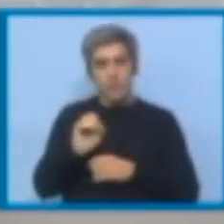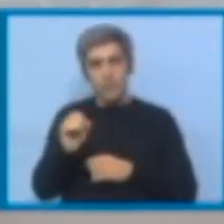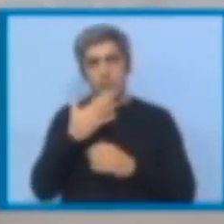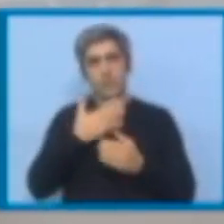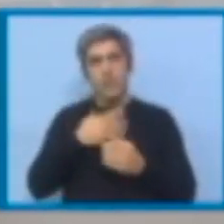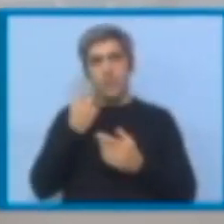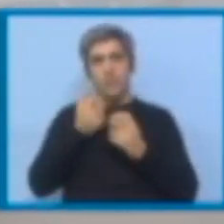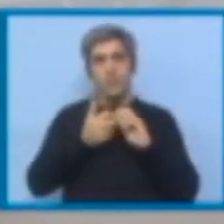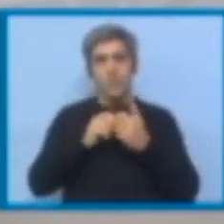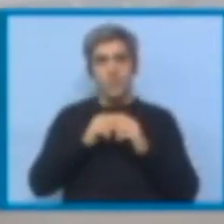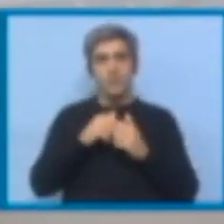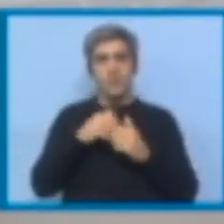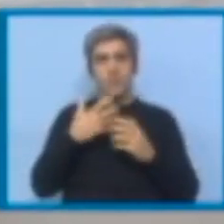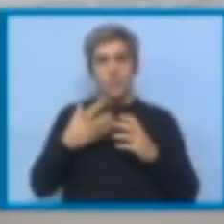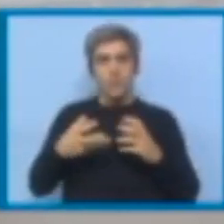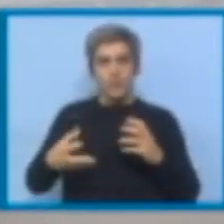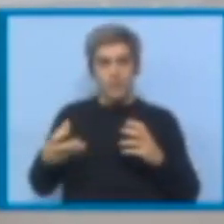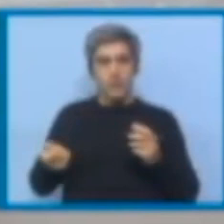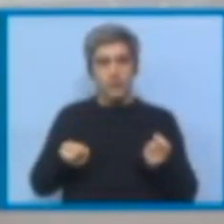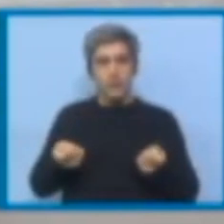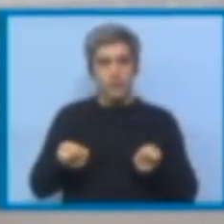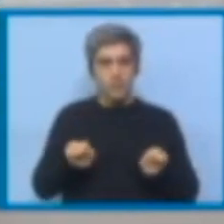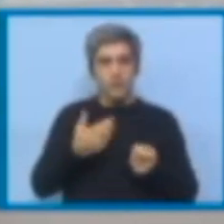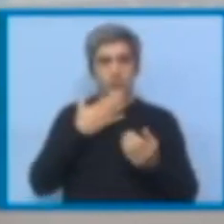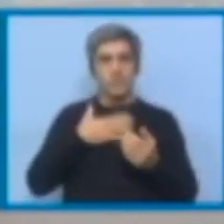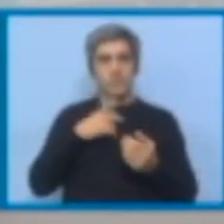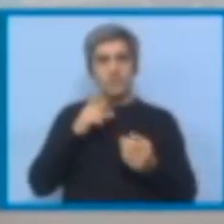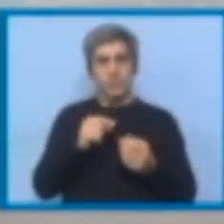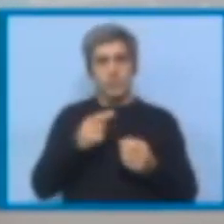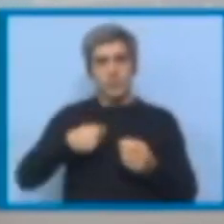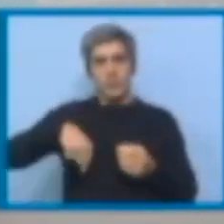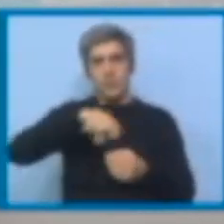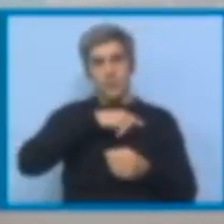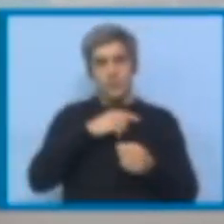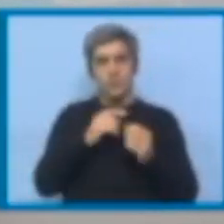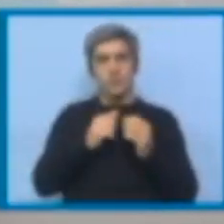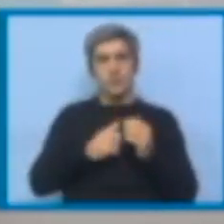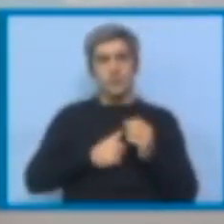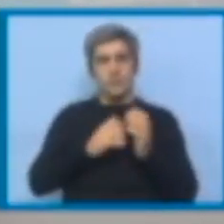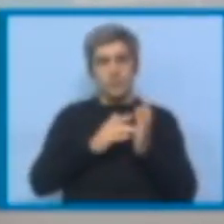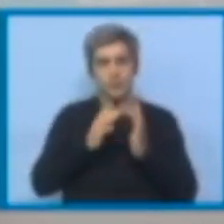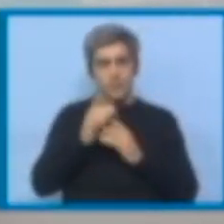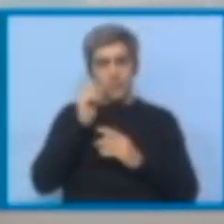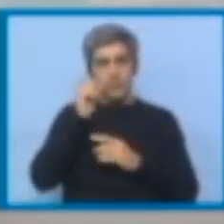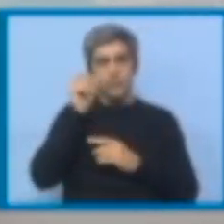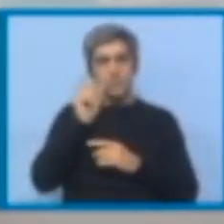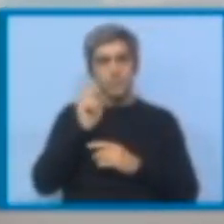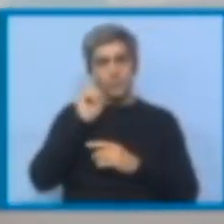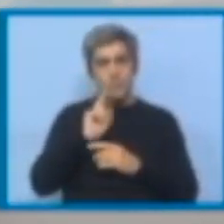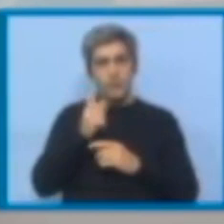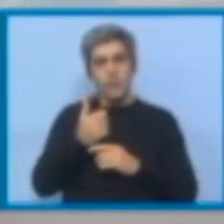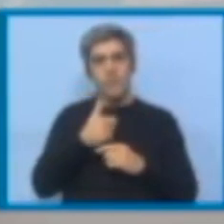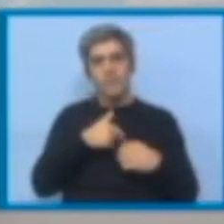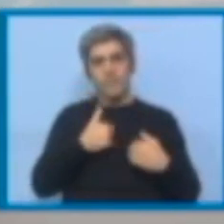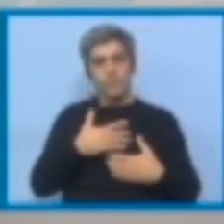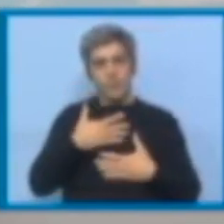coloca-nos um problema muito complicado de gerir e coloca-nos a nós, cristãos, homens e mulheres de boa vontade, uma